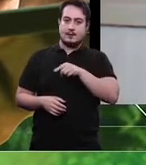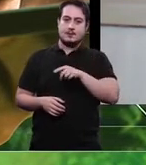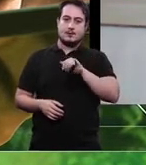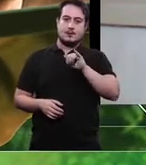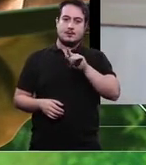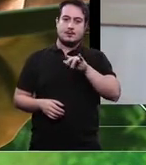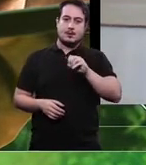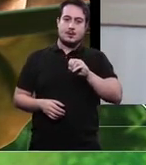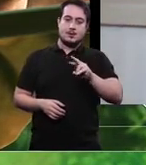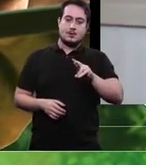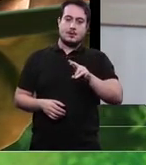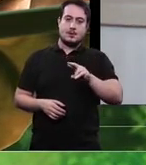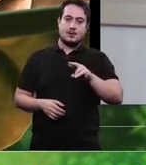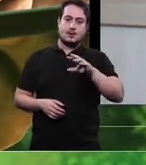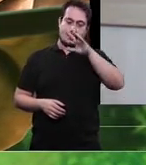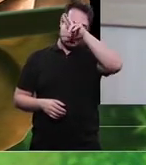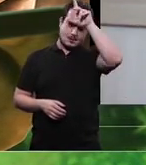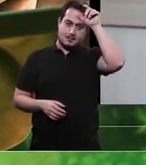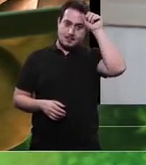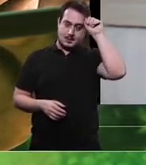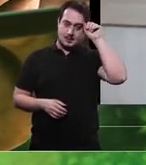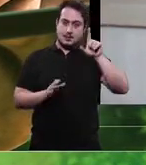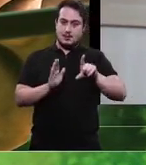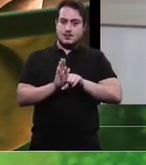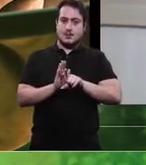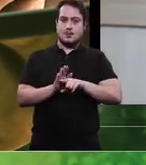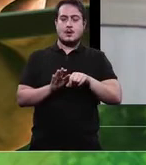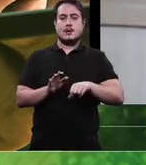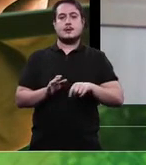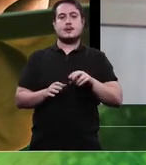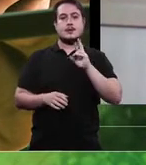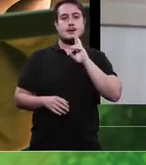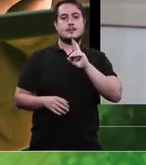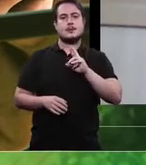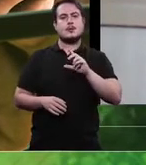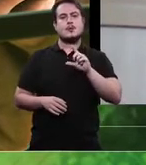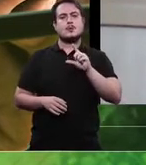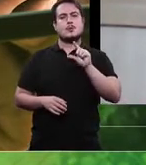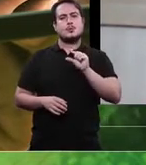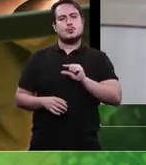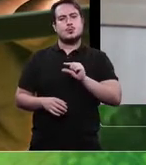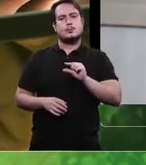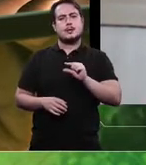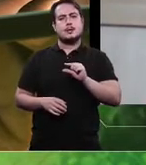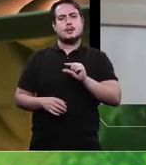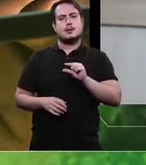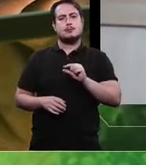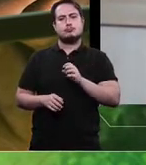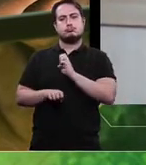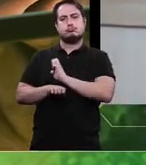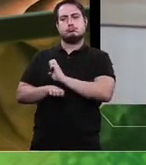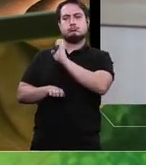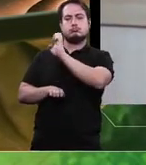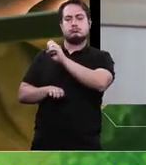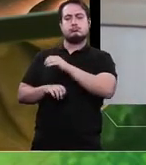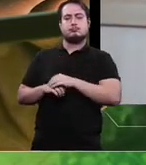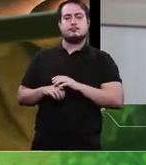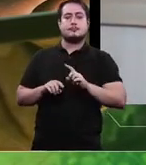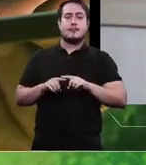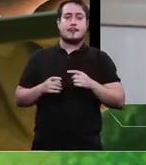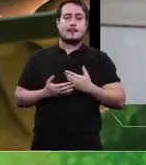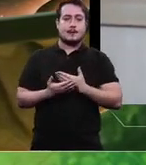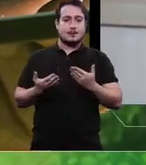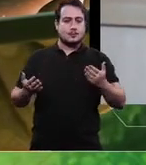pese a Amazônia ainda representa um número muito pequeno no mercado exportador, né, no caso, mas